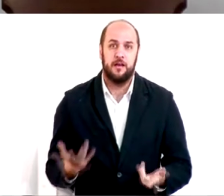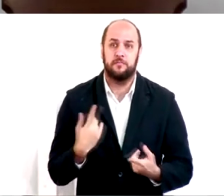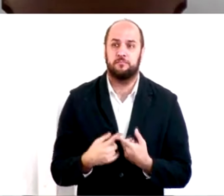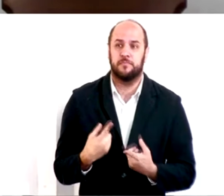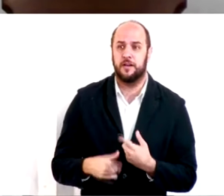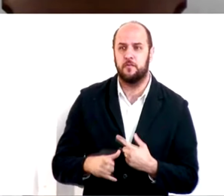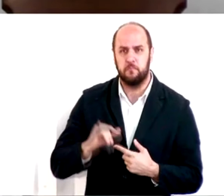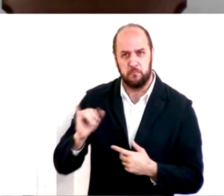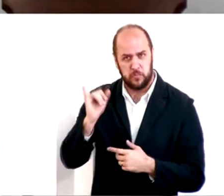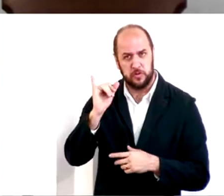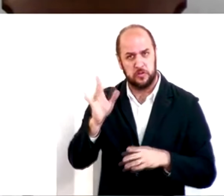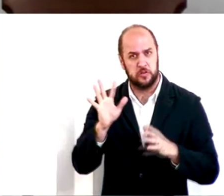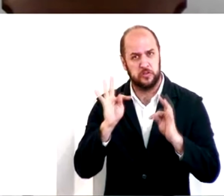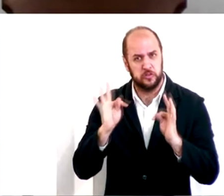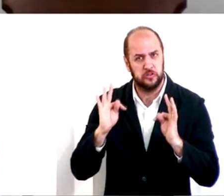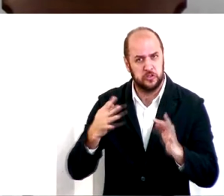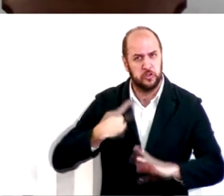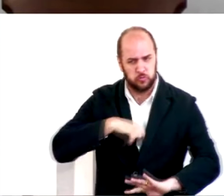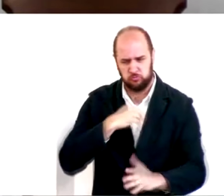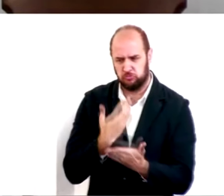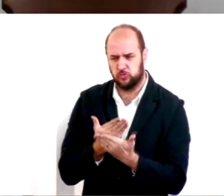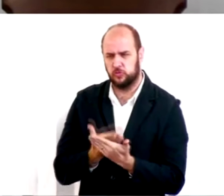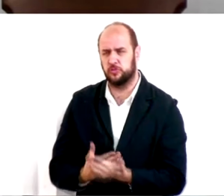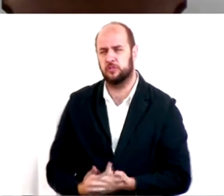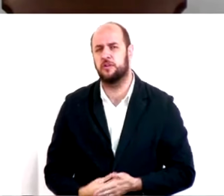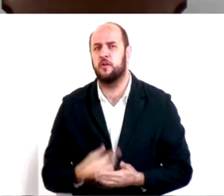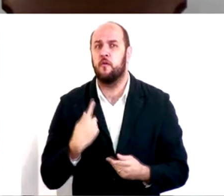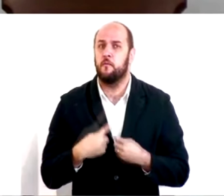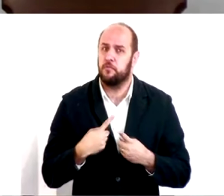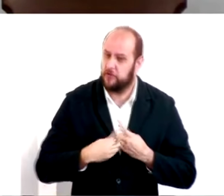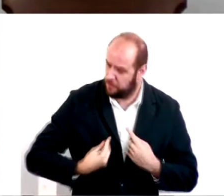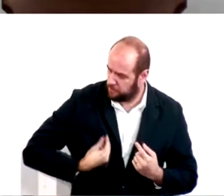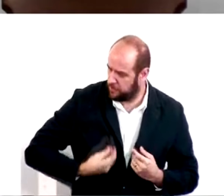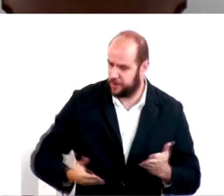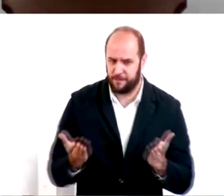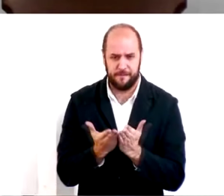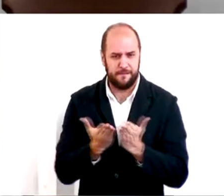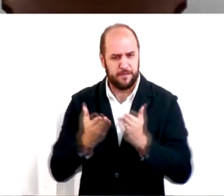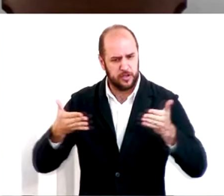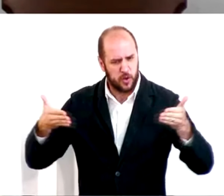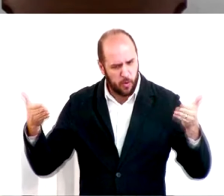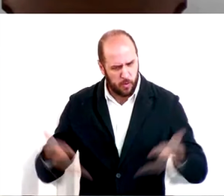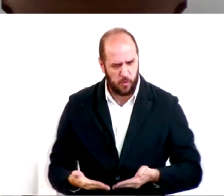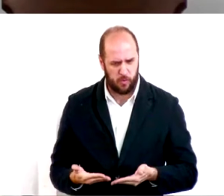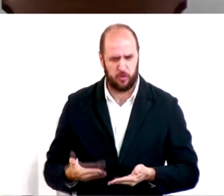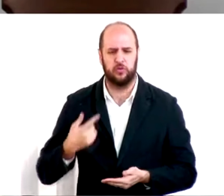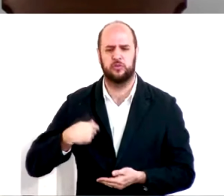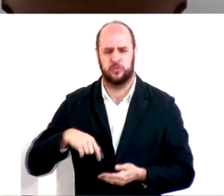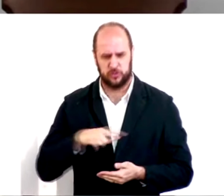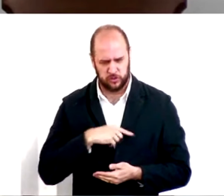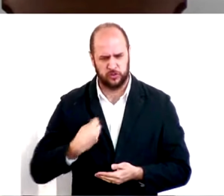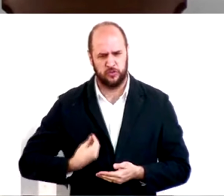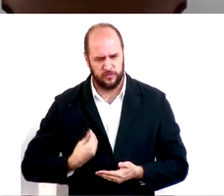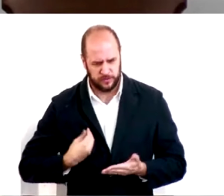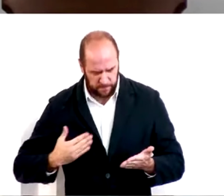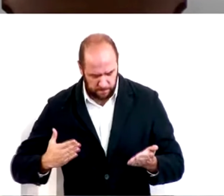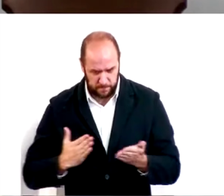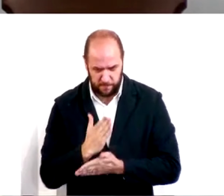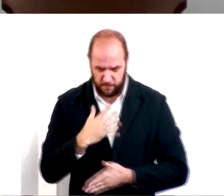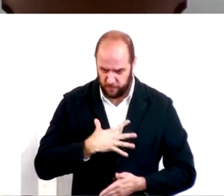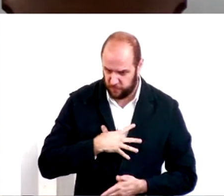passagem importante para os nossos dias. Porque o cristianismo dos nossos dias, o cristianismo que nós precisamos passar aos nossos filhos e